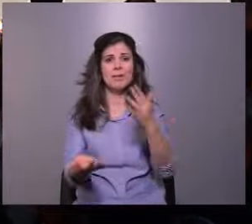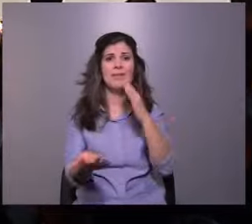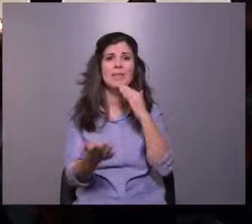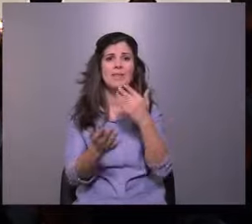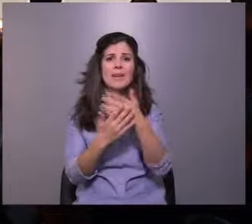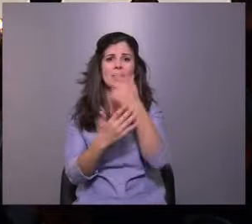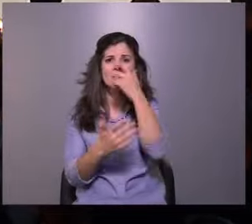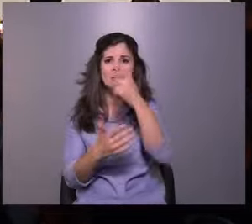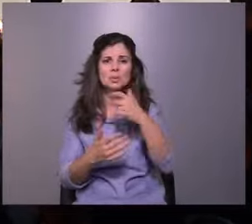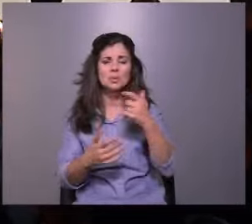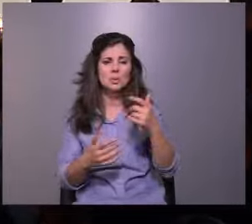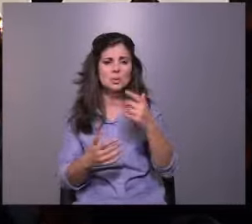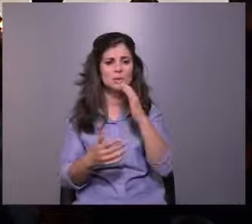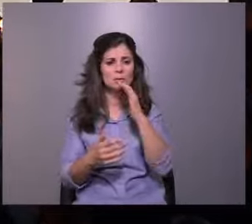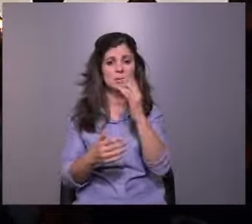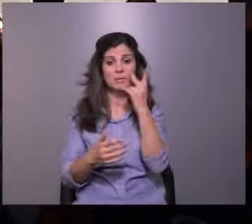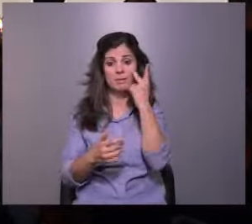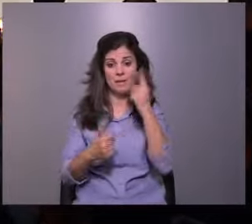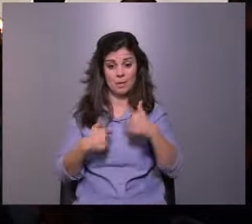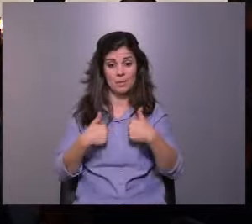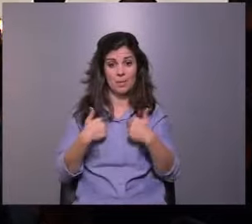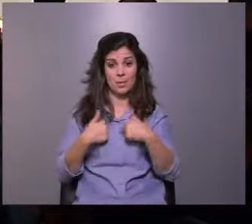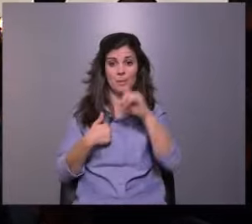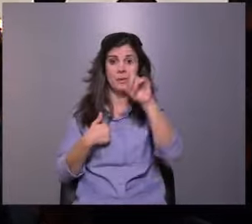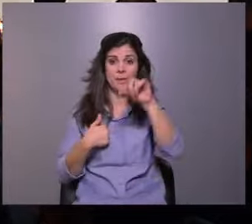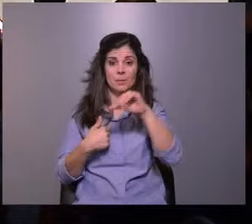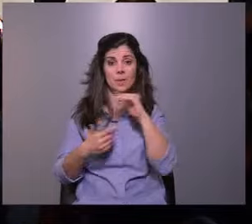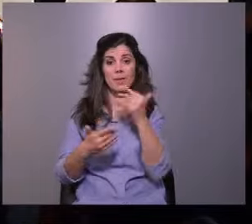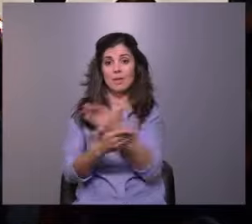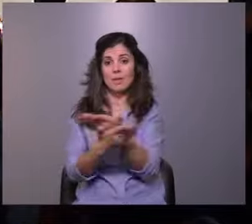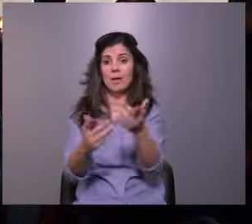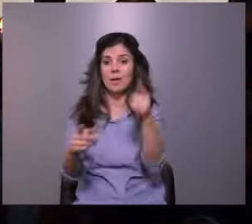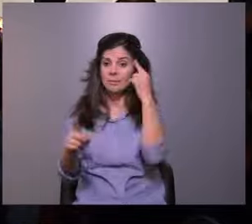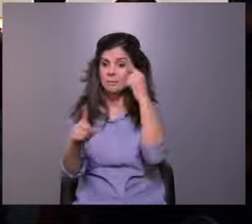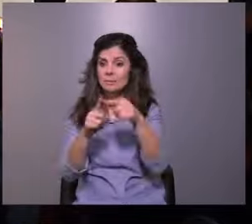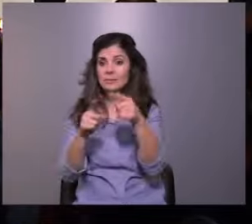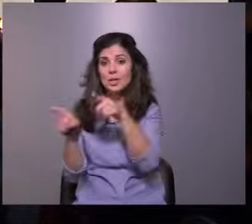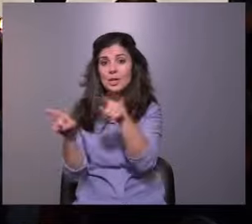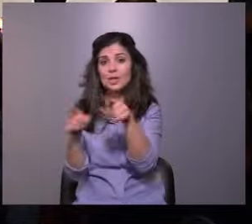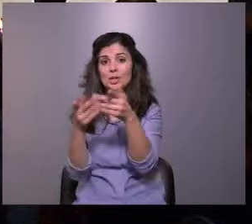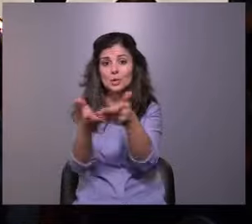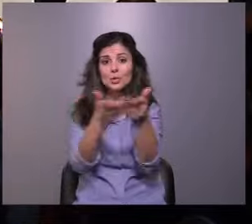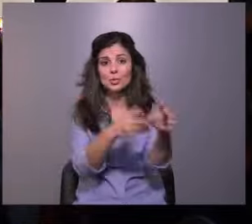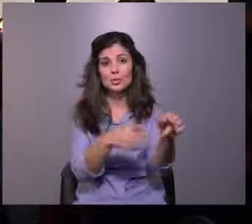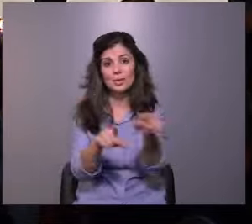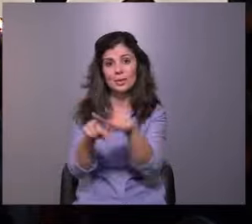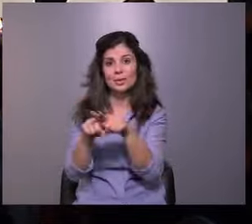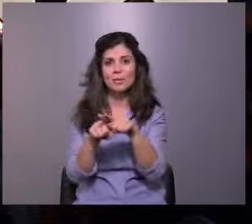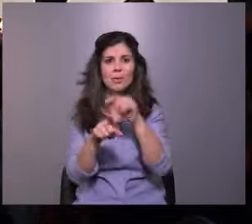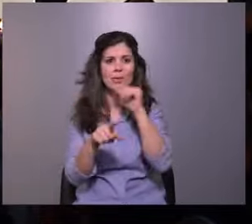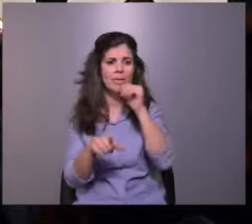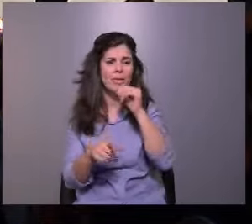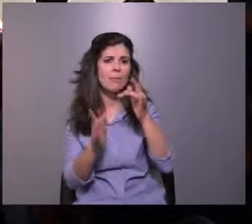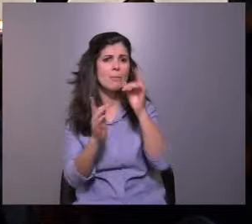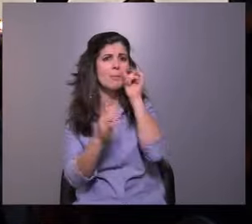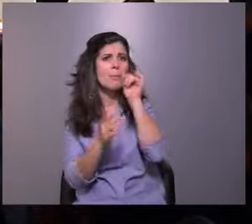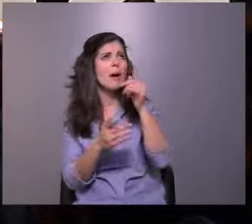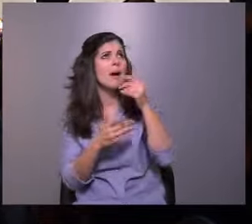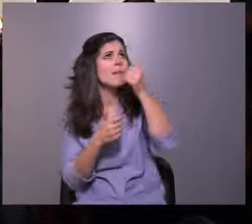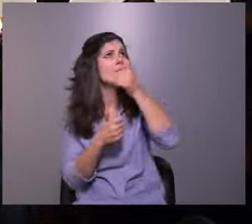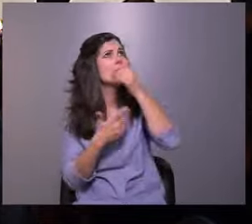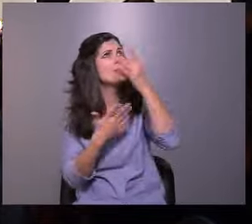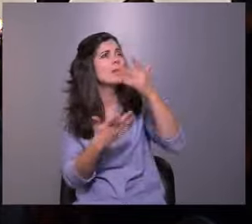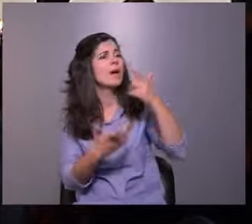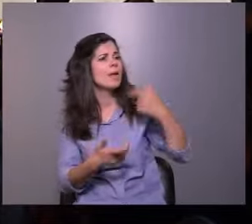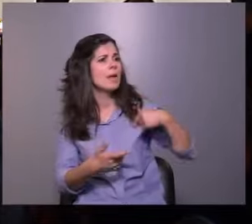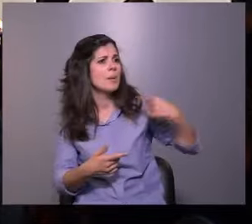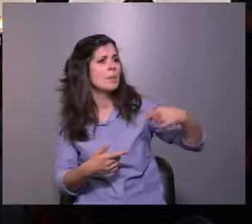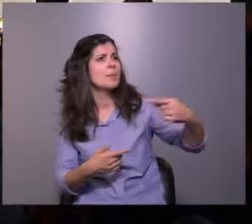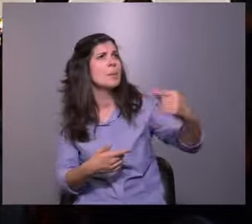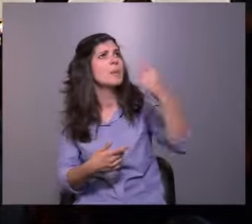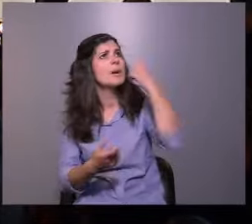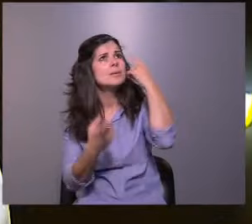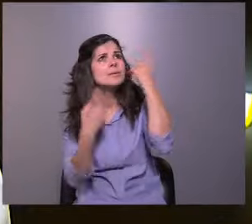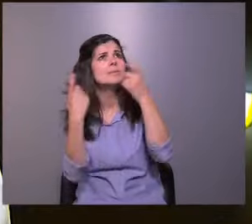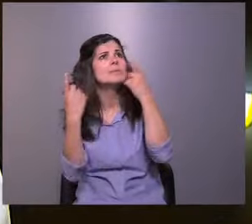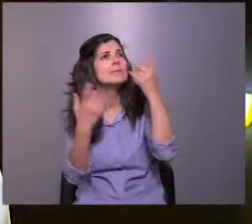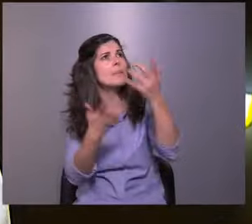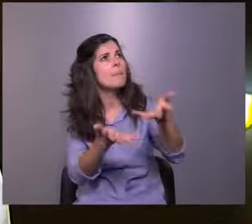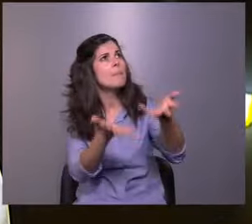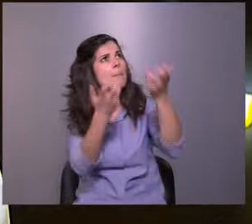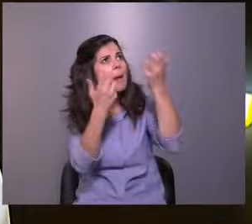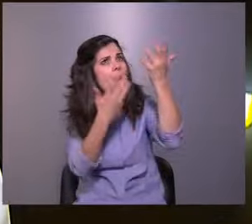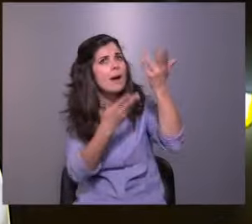Deus que levam a sua luz aos lugares mais sombrios deste mundo. Ó bom